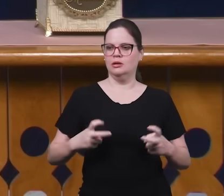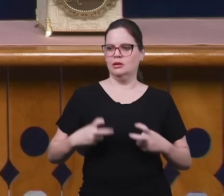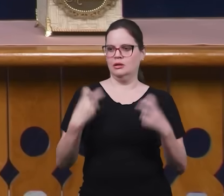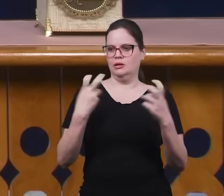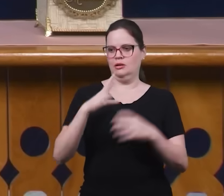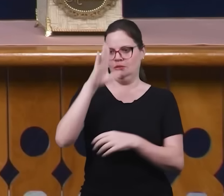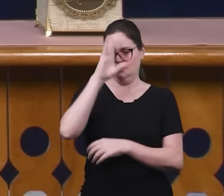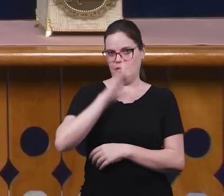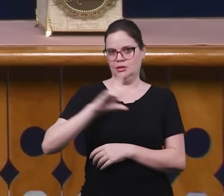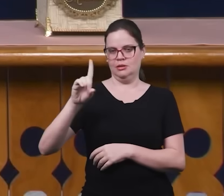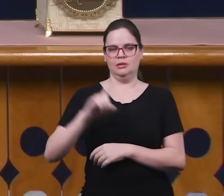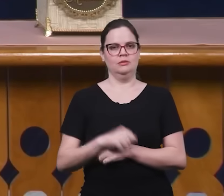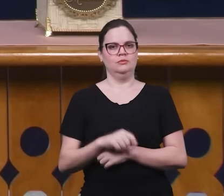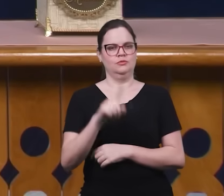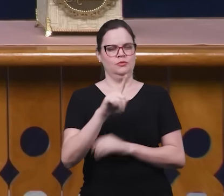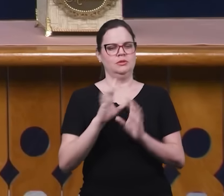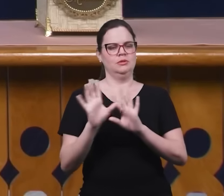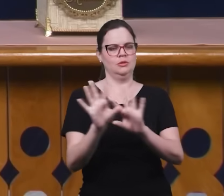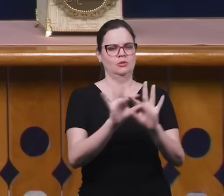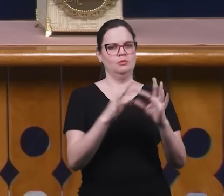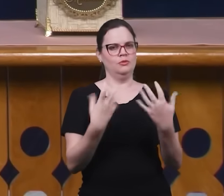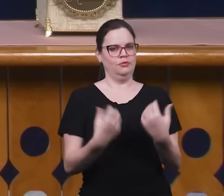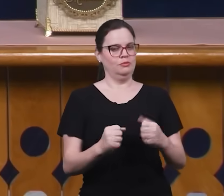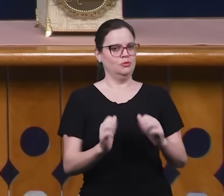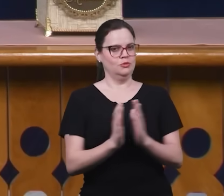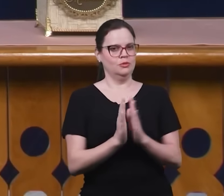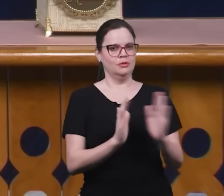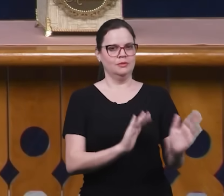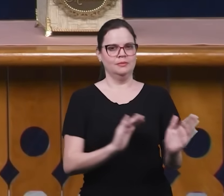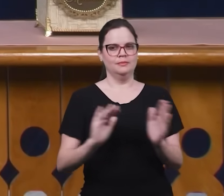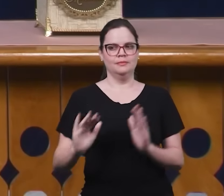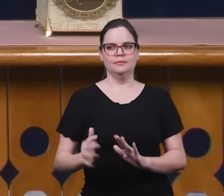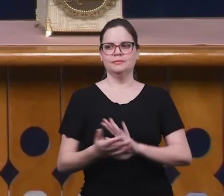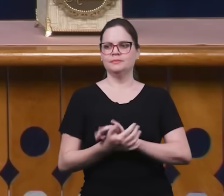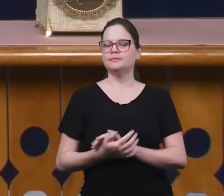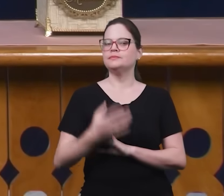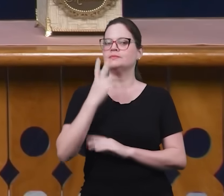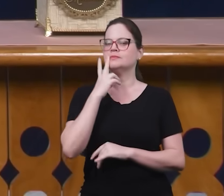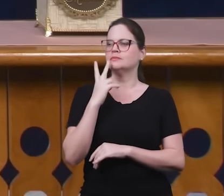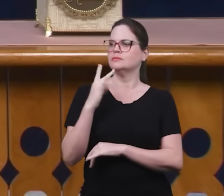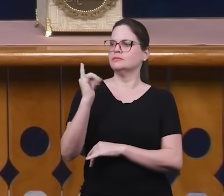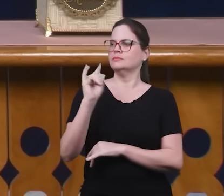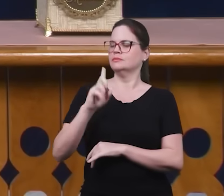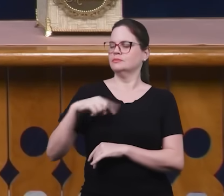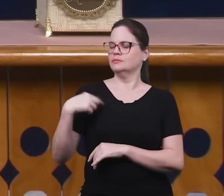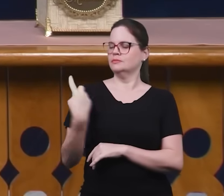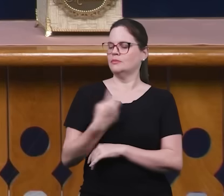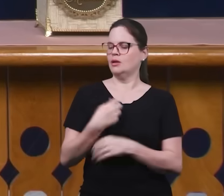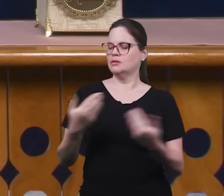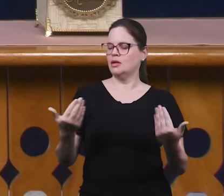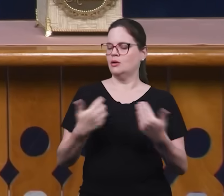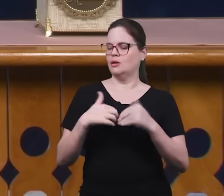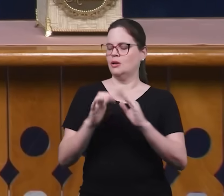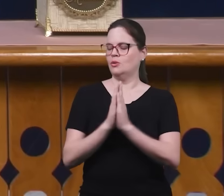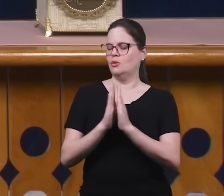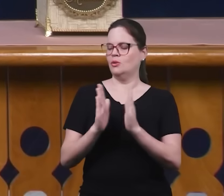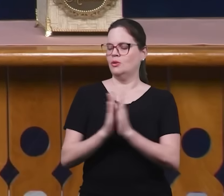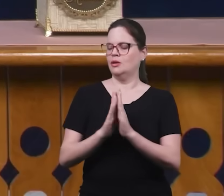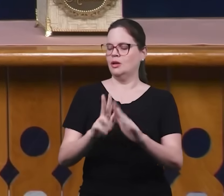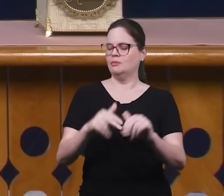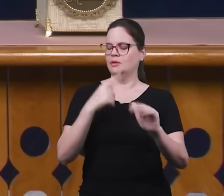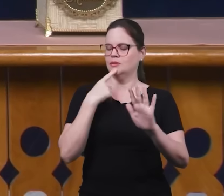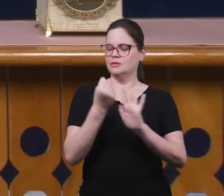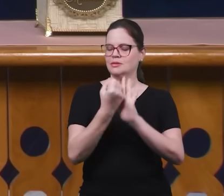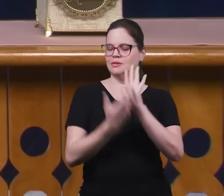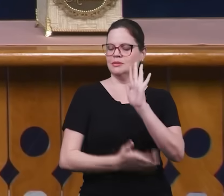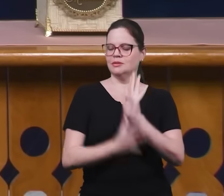Deus. Feche os seus olhos e vamos orar ao Senhor. Pai eterno, nós clamamos pelo poder que há no sangue